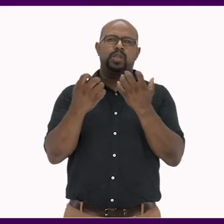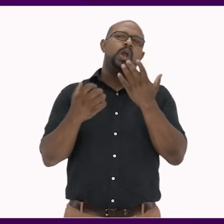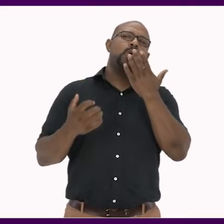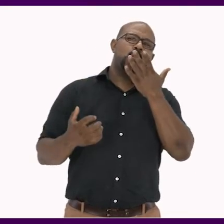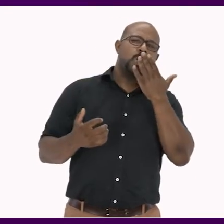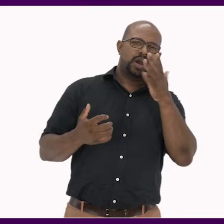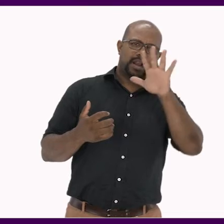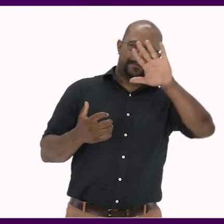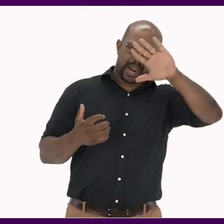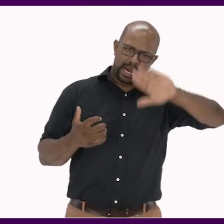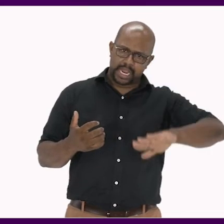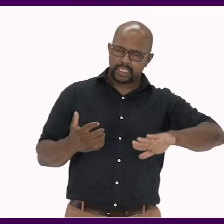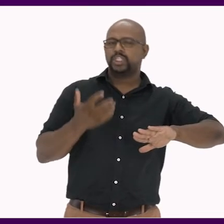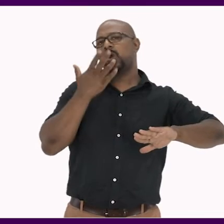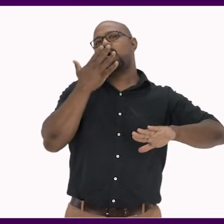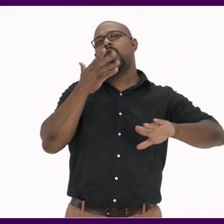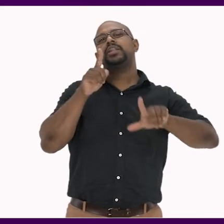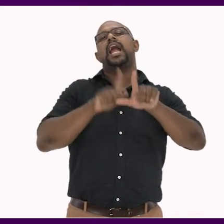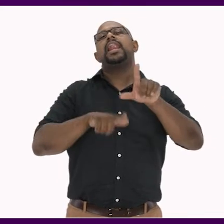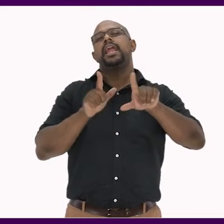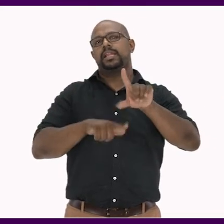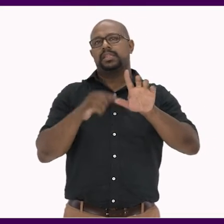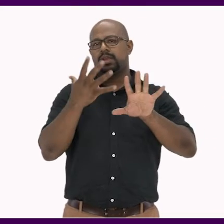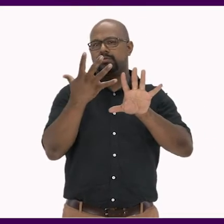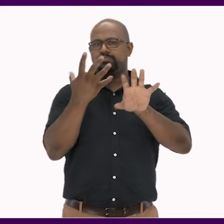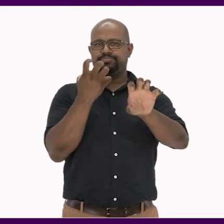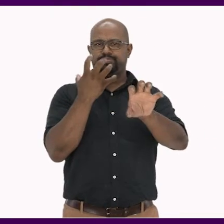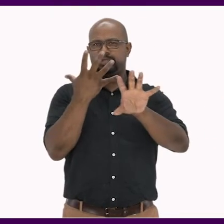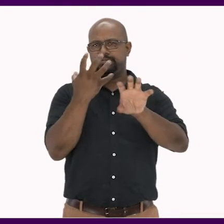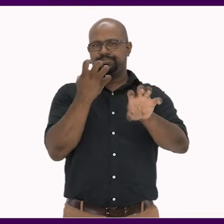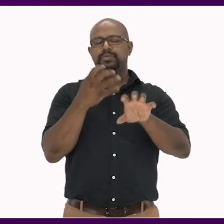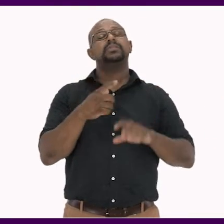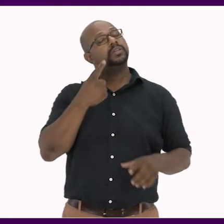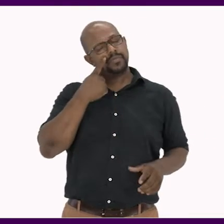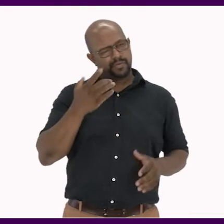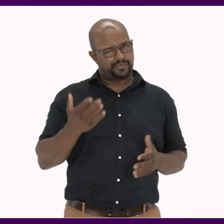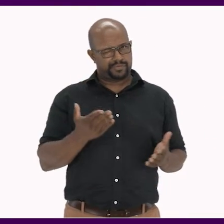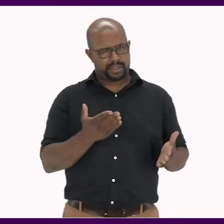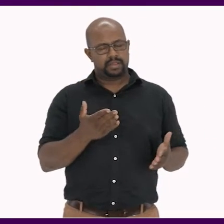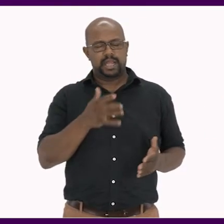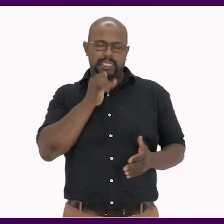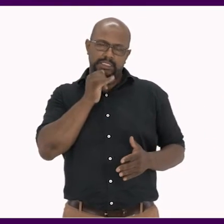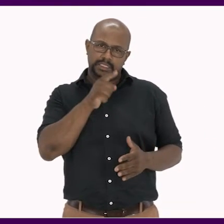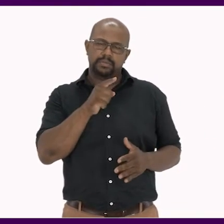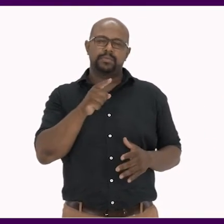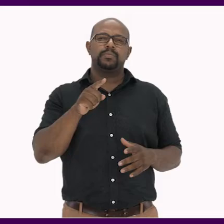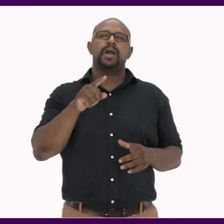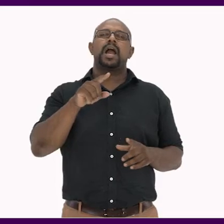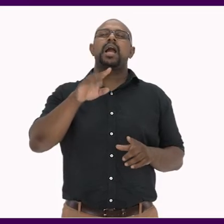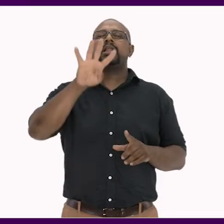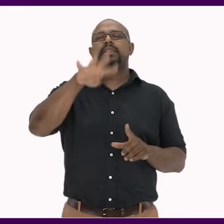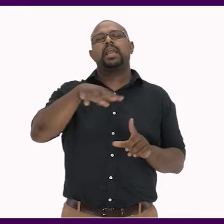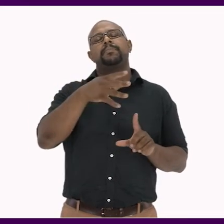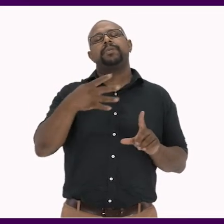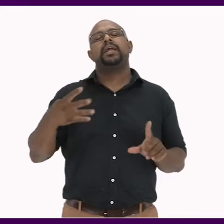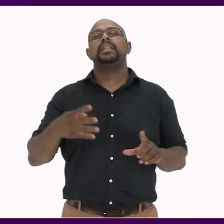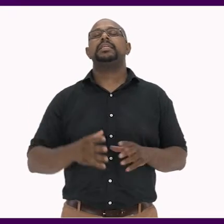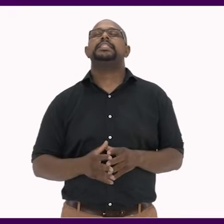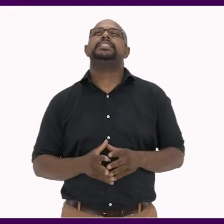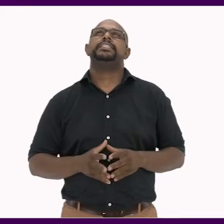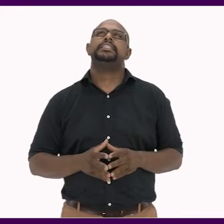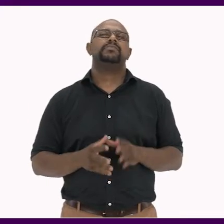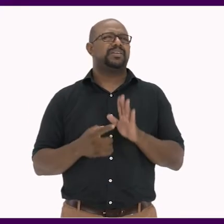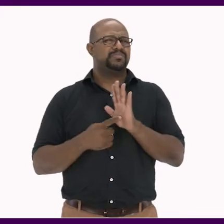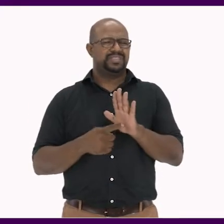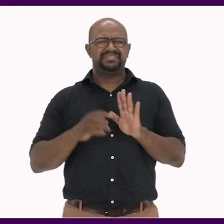a cor da parede e a cor da letra. Vocês vão ter a seguir uma tabela